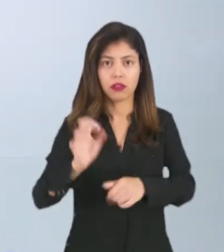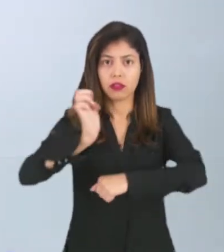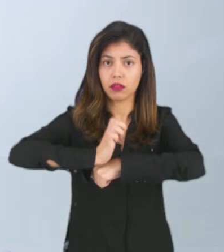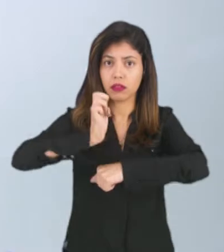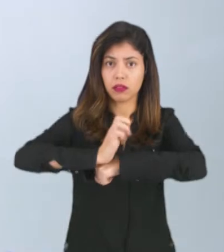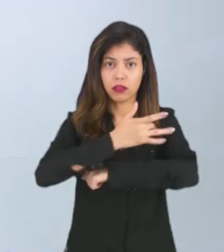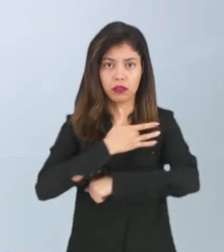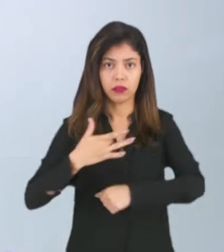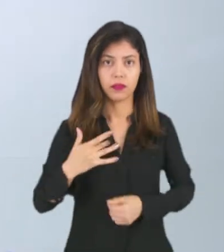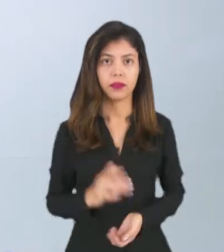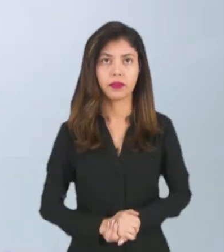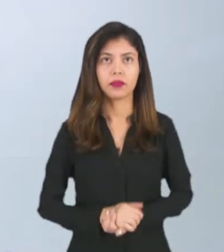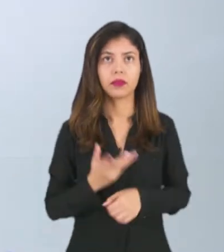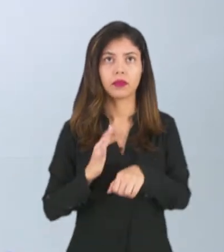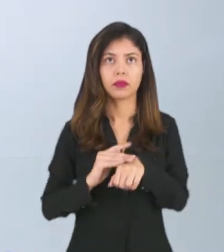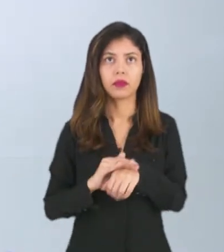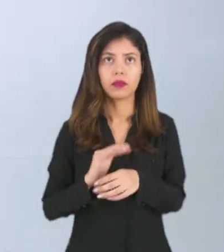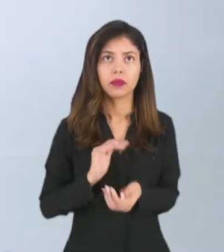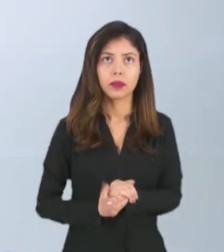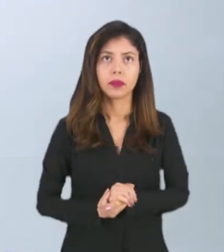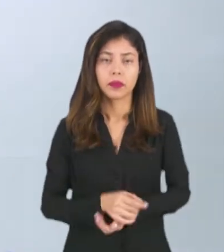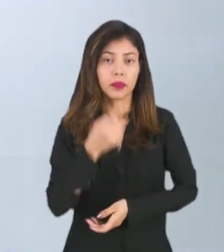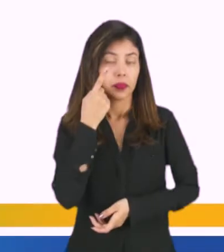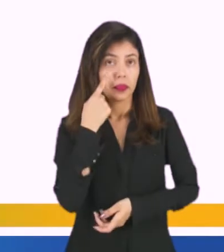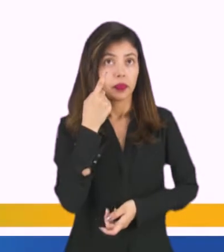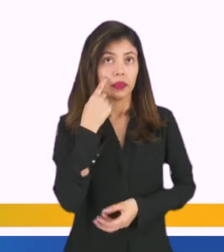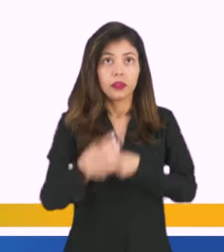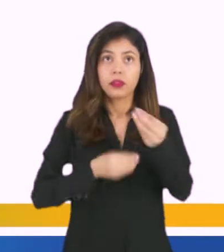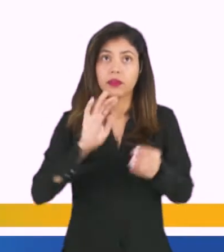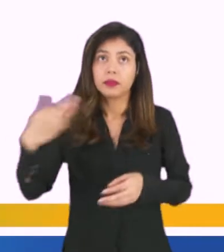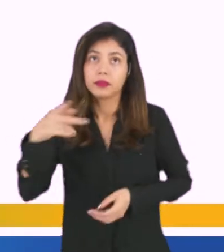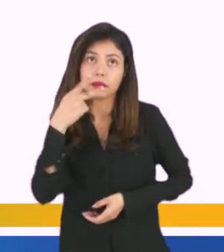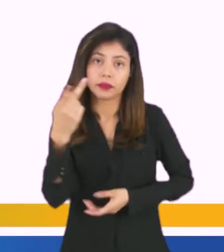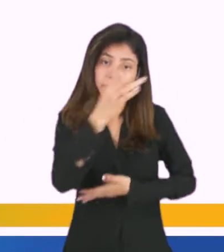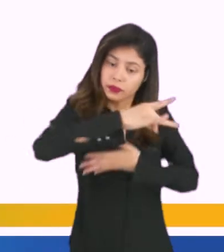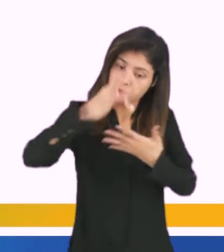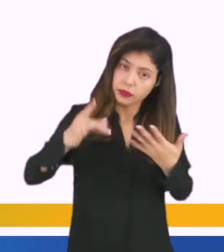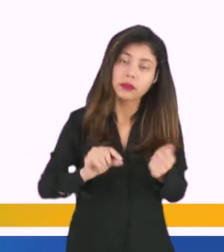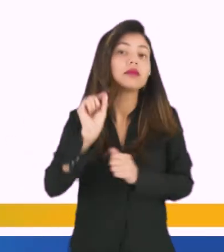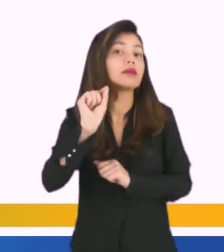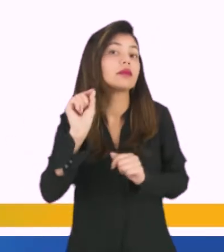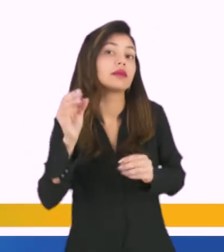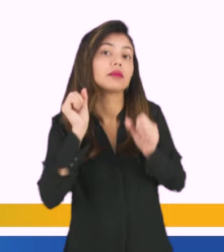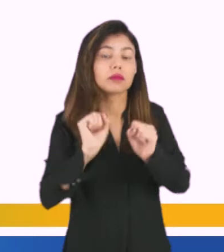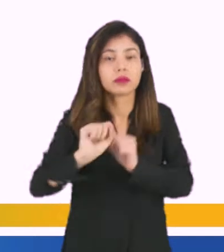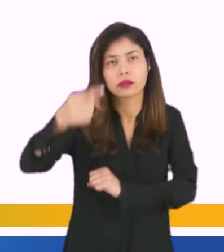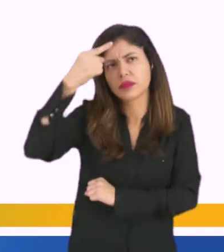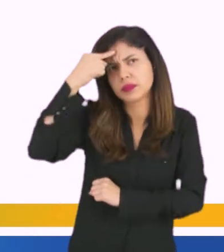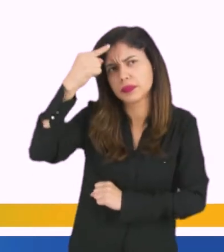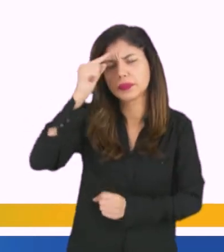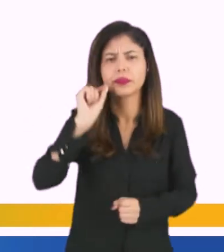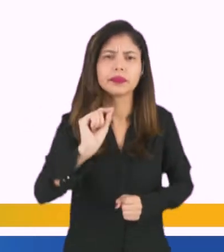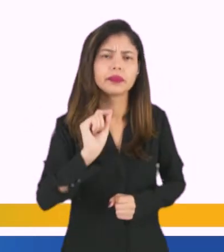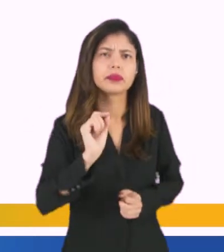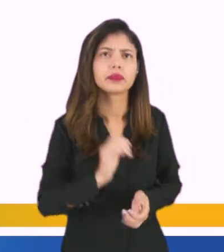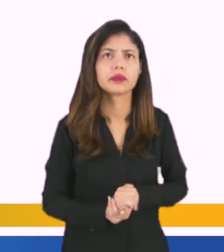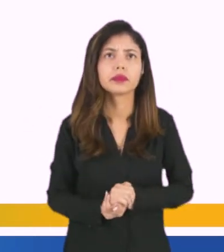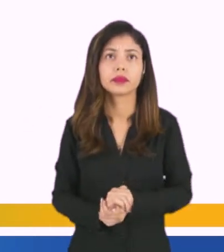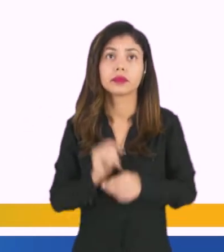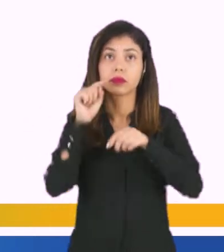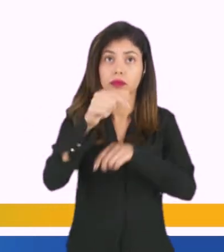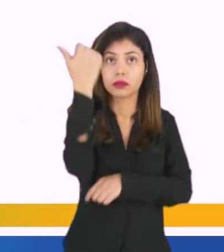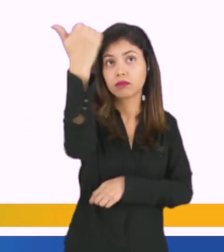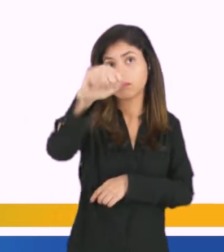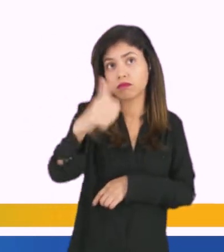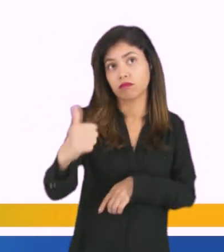de saúde e doença. E aí, quando se fala em indicadores, o que a gente pode ter em mente, Temos ali no centro